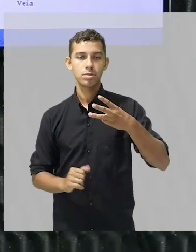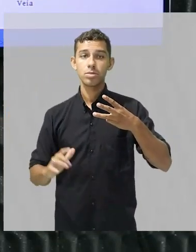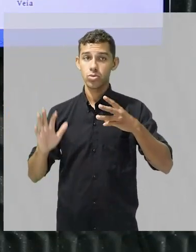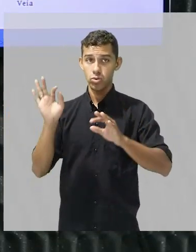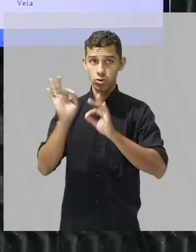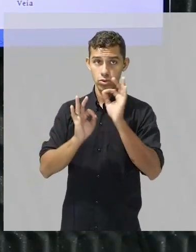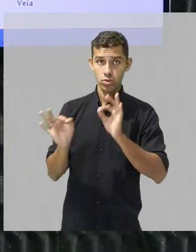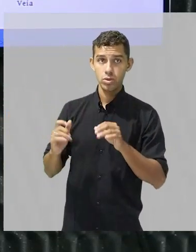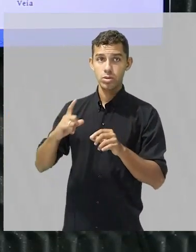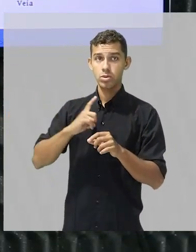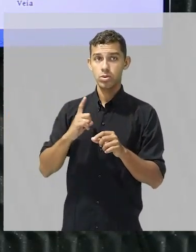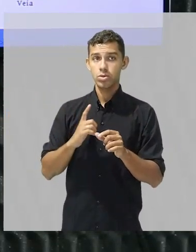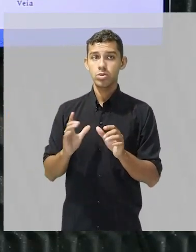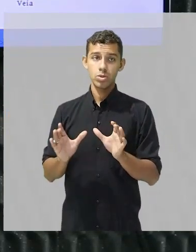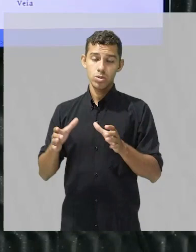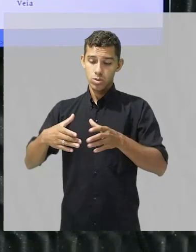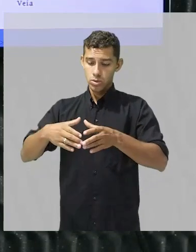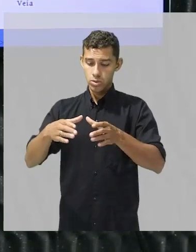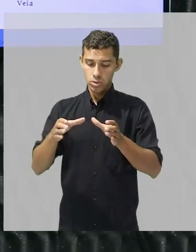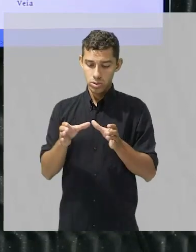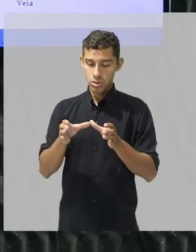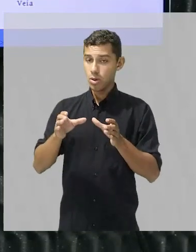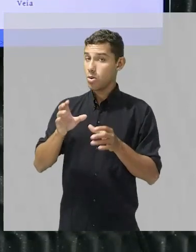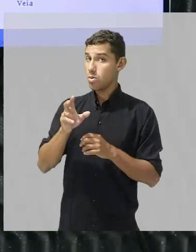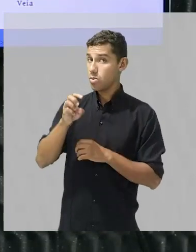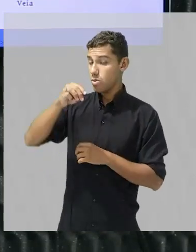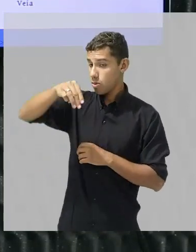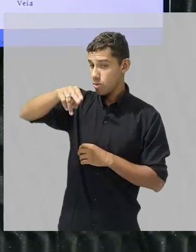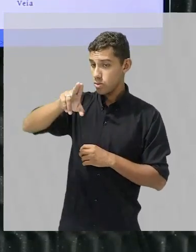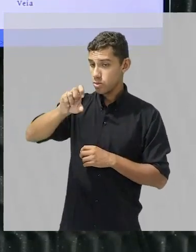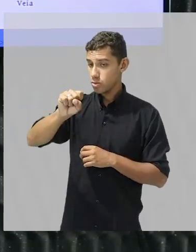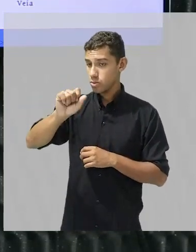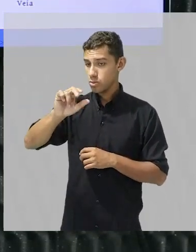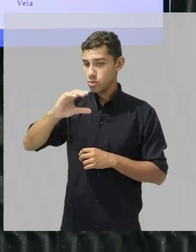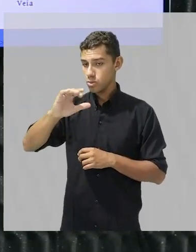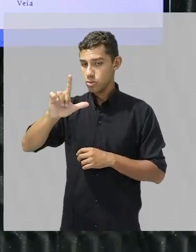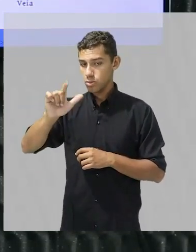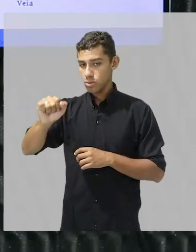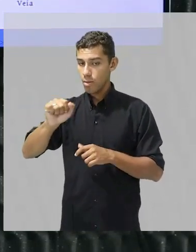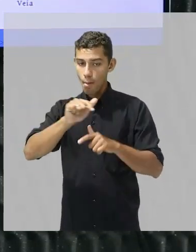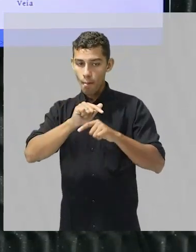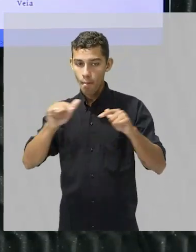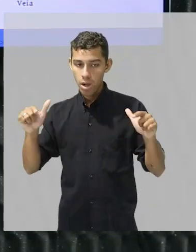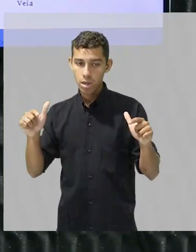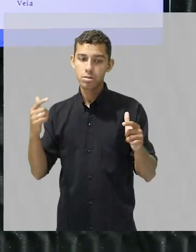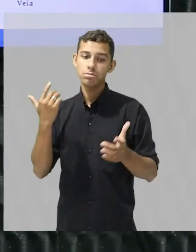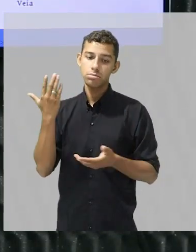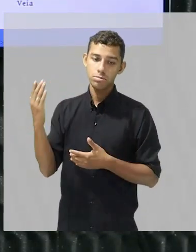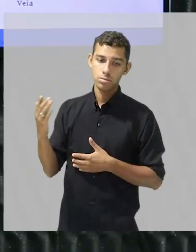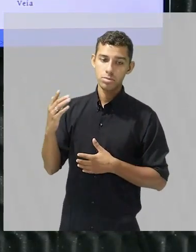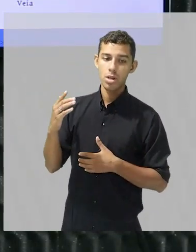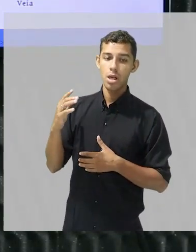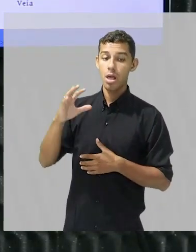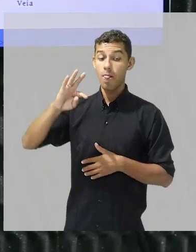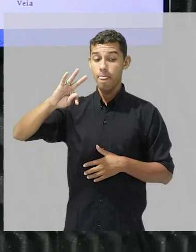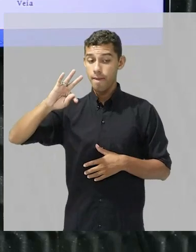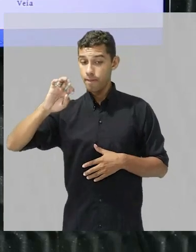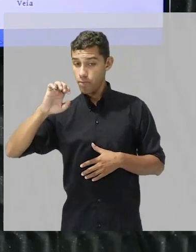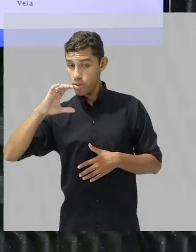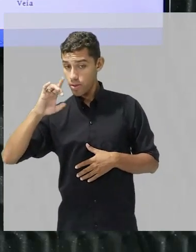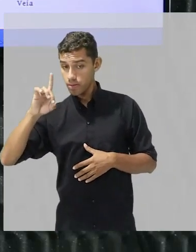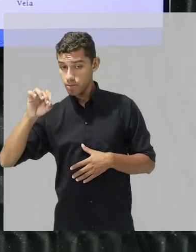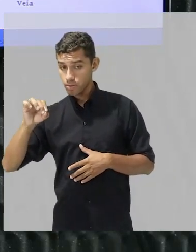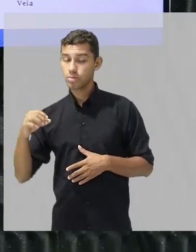formada por tecido muscular liso, tá? esse tecido muscular liso,